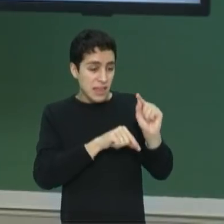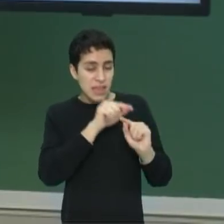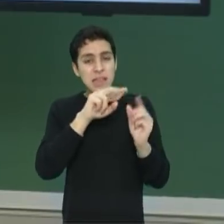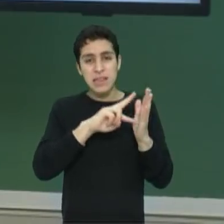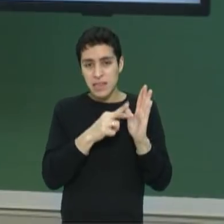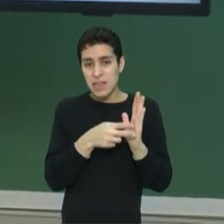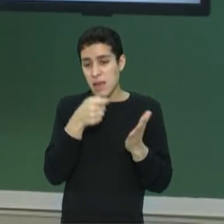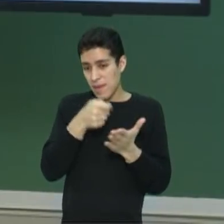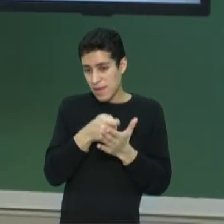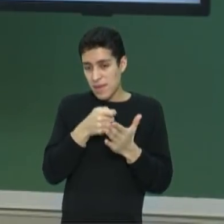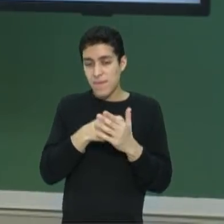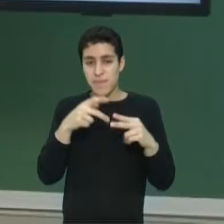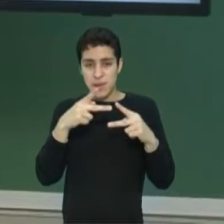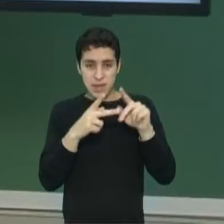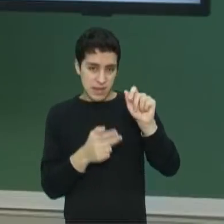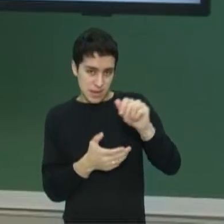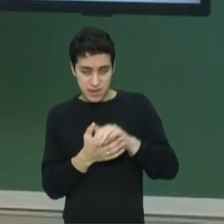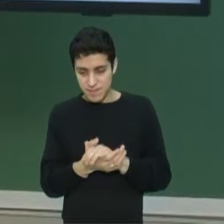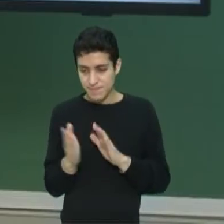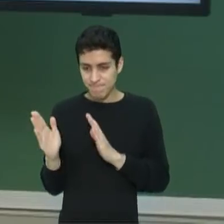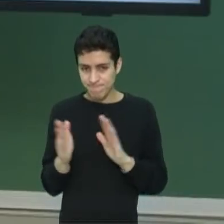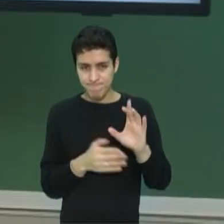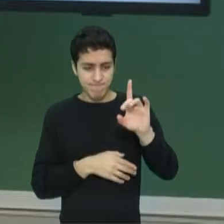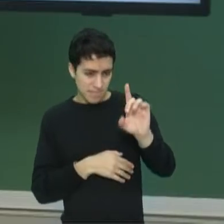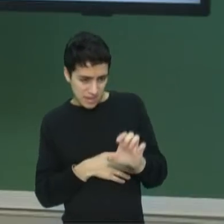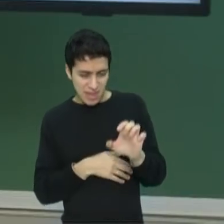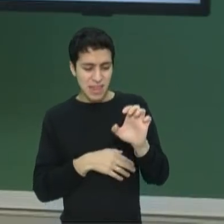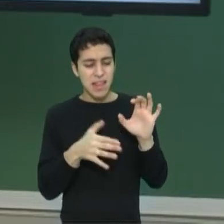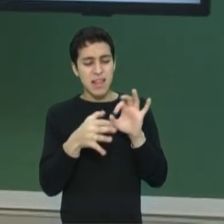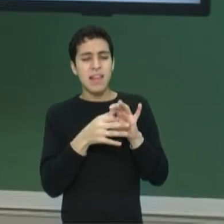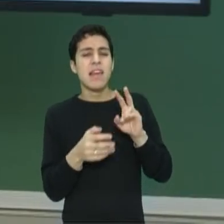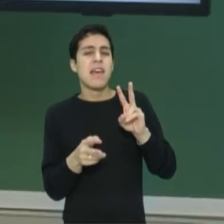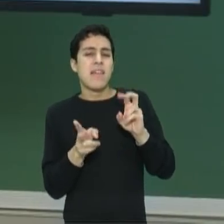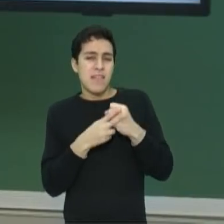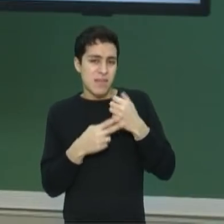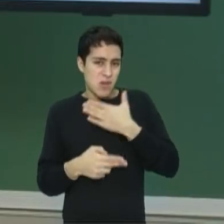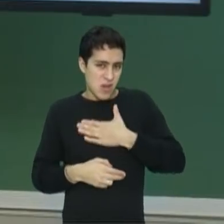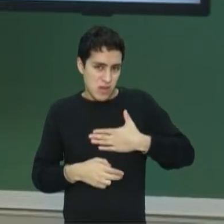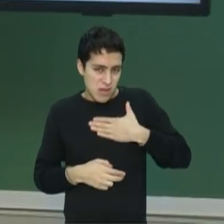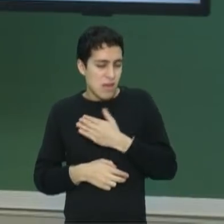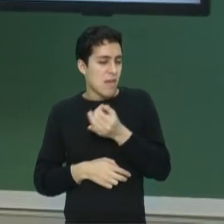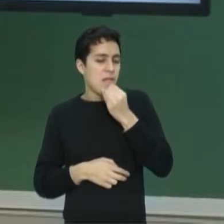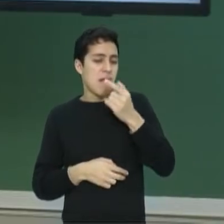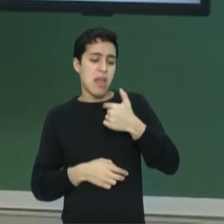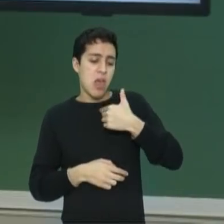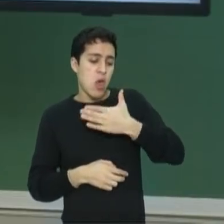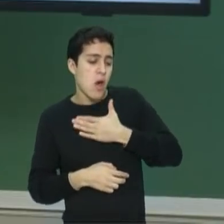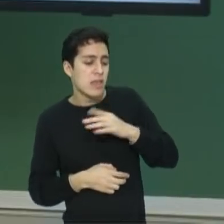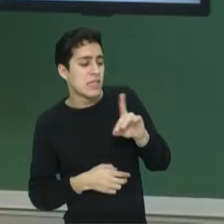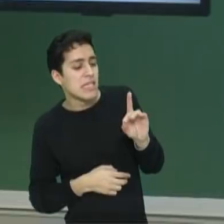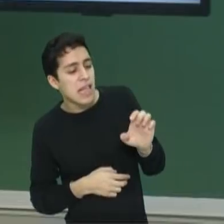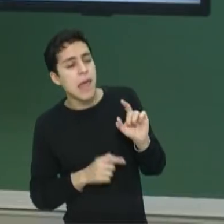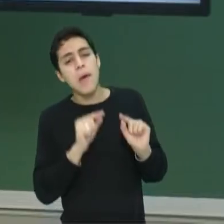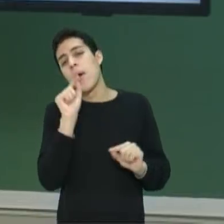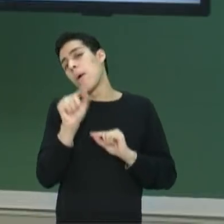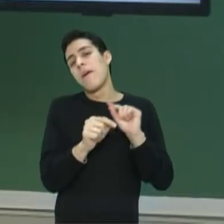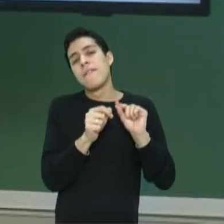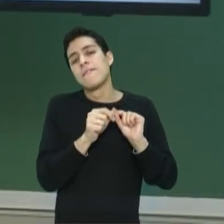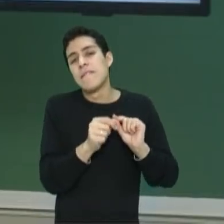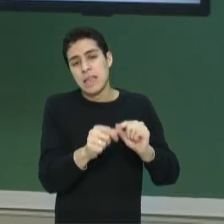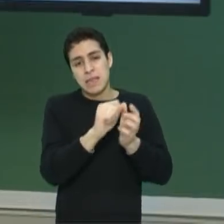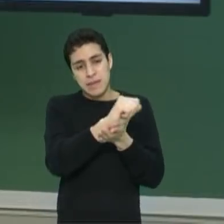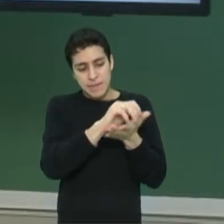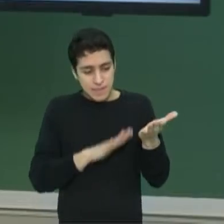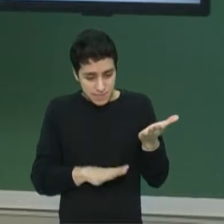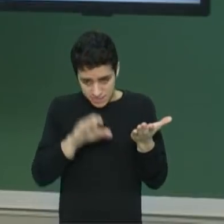a preposição a. De a gente já viu o verbo gostar, né? A gente tem ali, eu gosto de fazer os